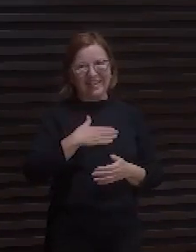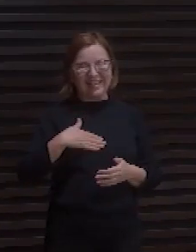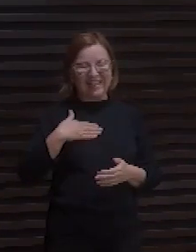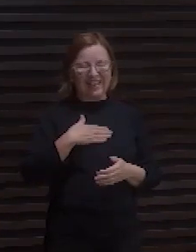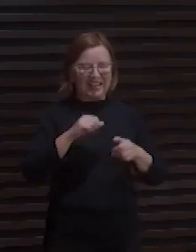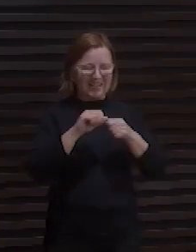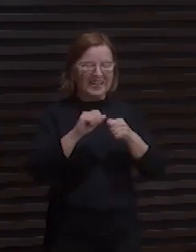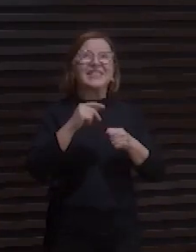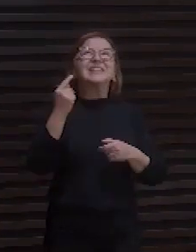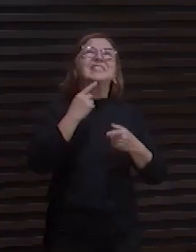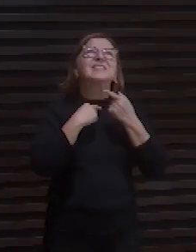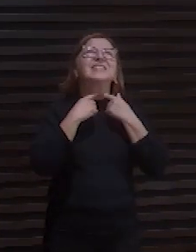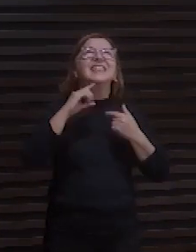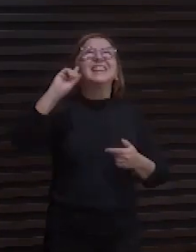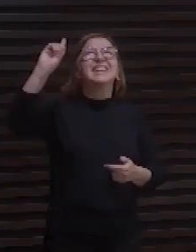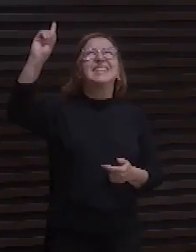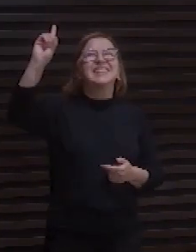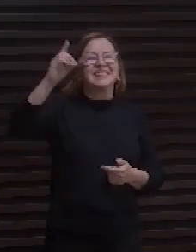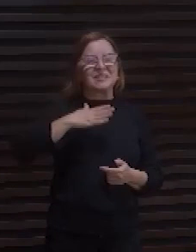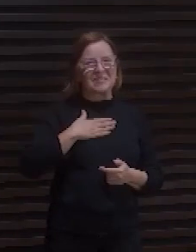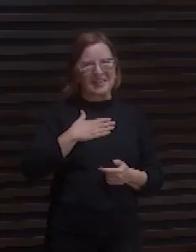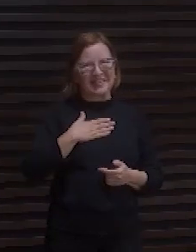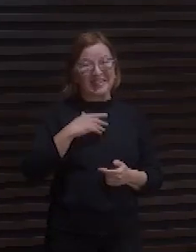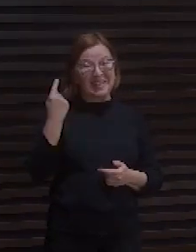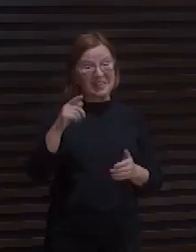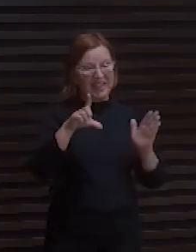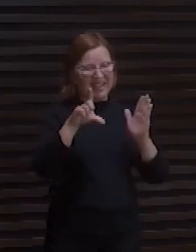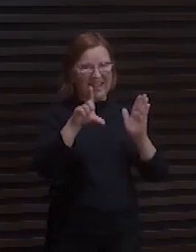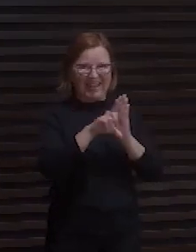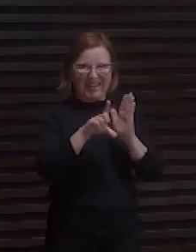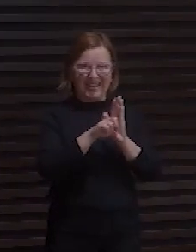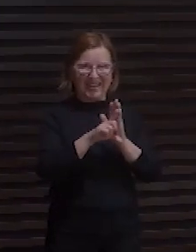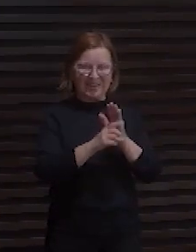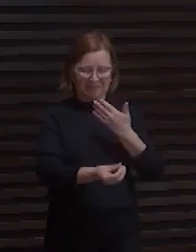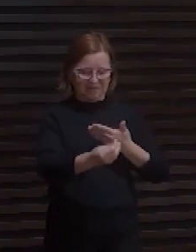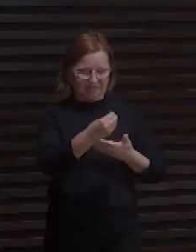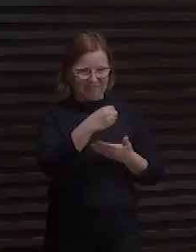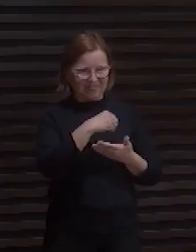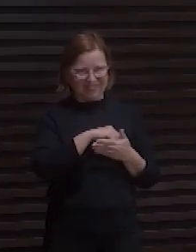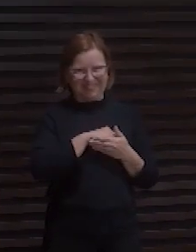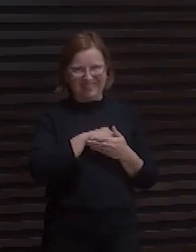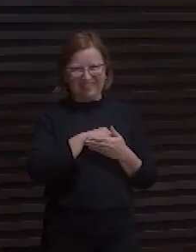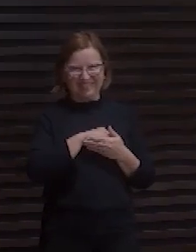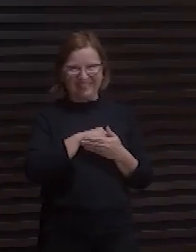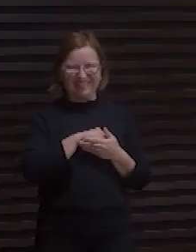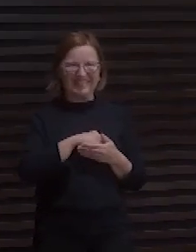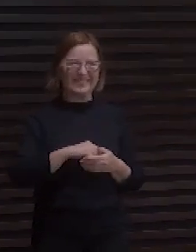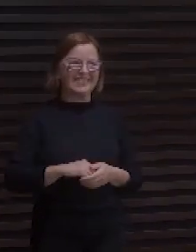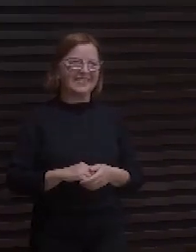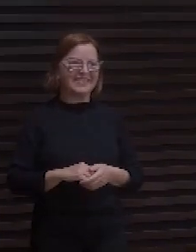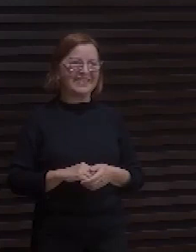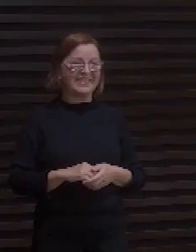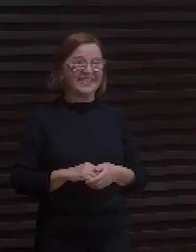tua vontade, ó Deus meu, a tua lei está dentro do meu coração.